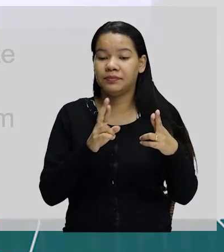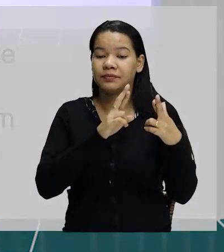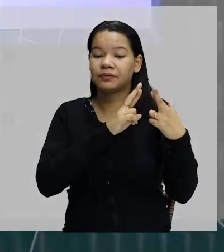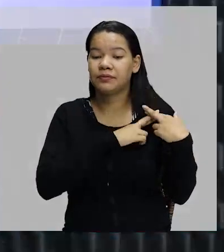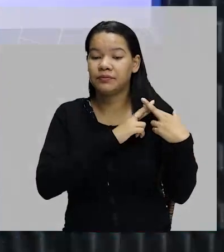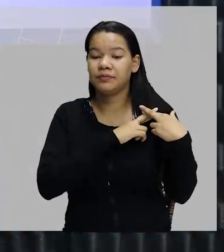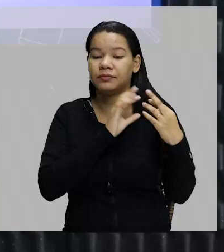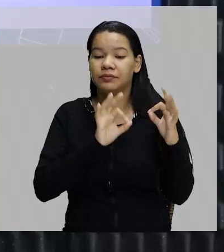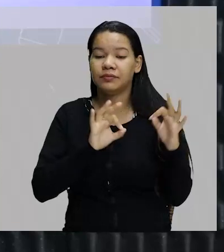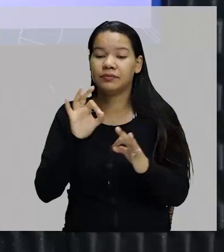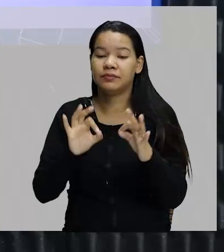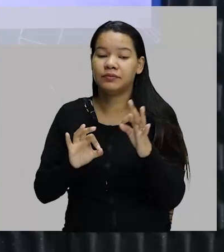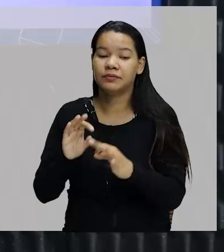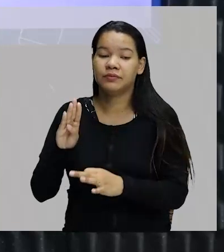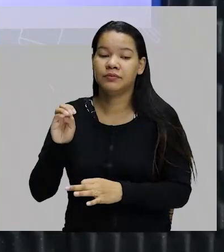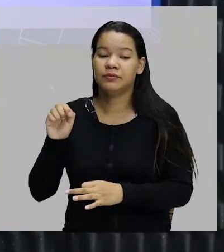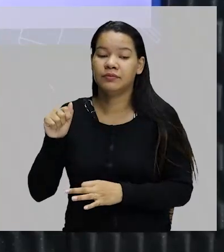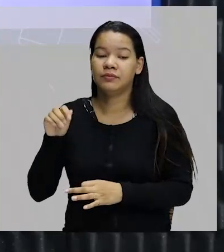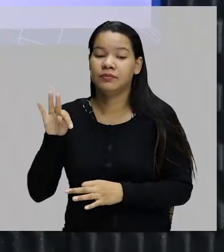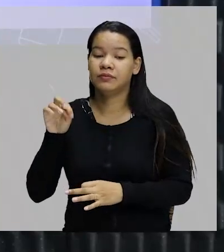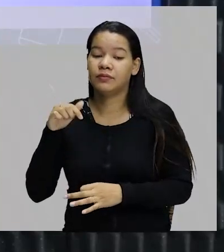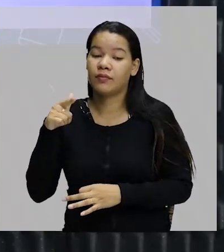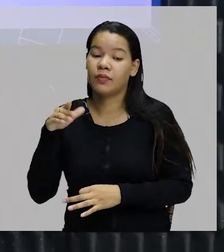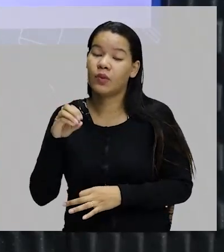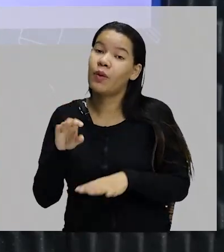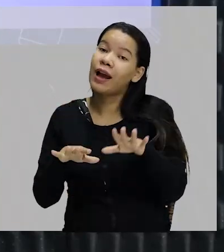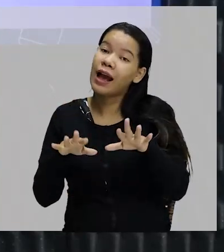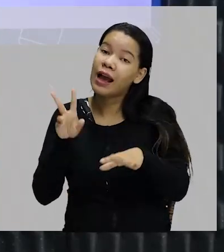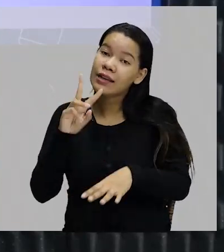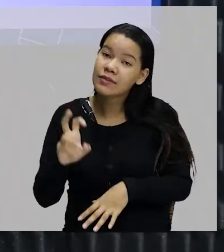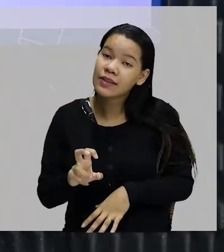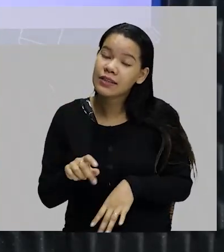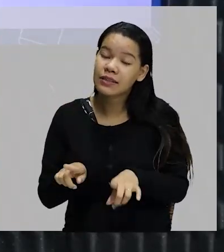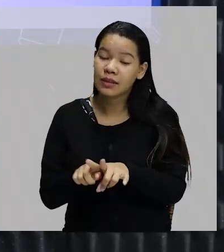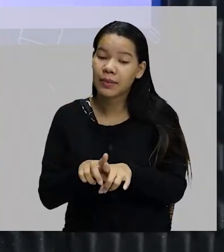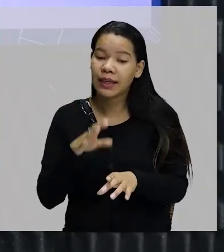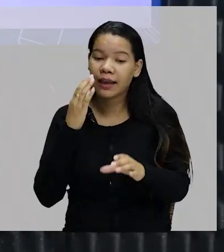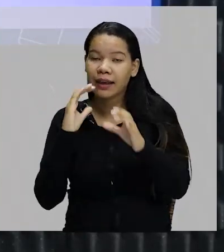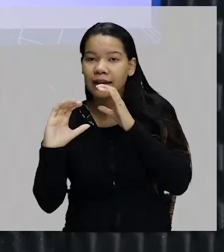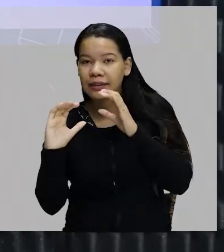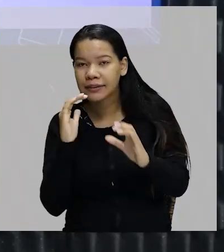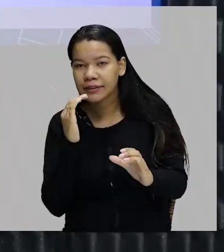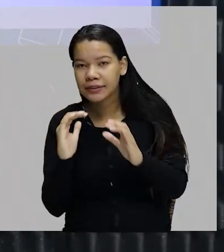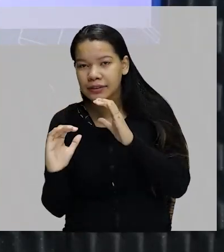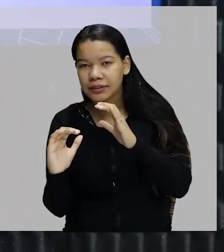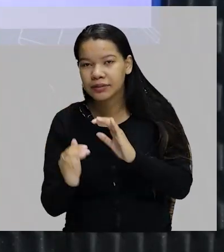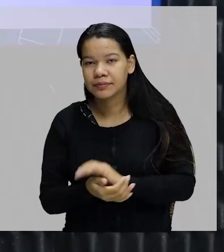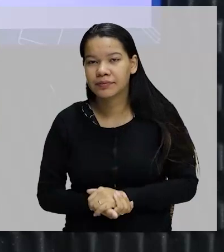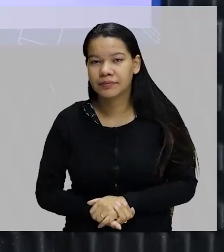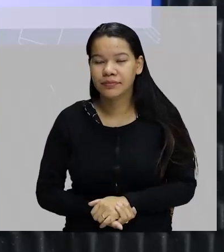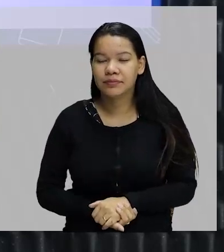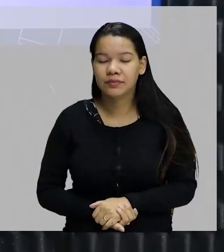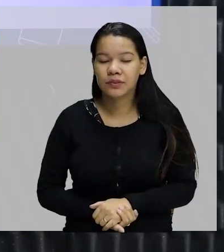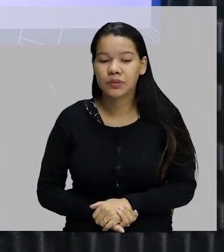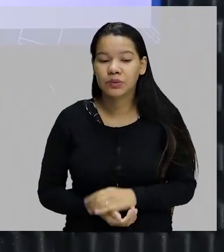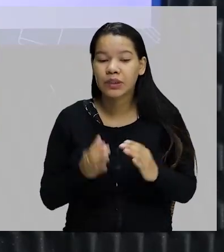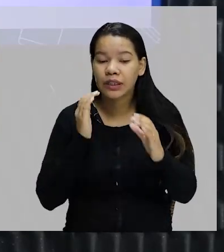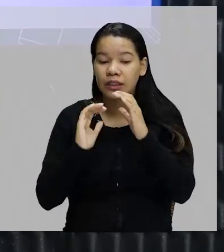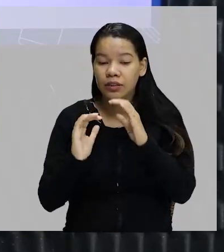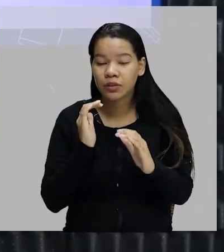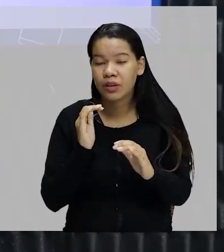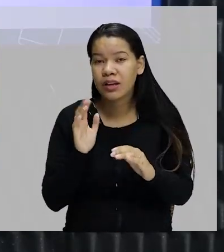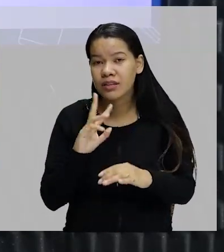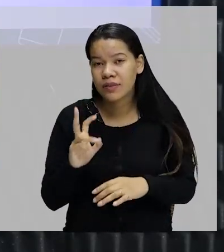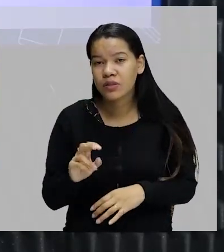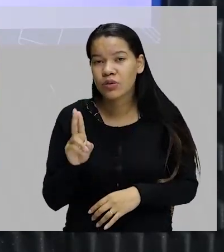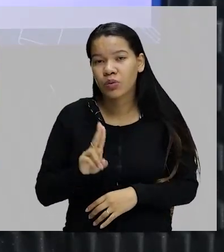batalhão. Em alguns casos é também o cantador. O cantador, geralmente ele tem ali um apito, é ele que comanda esse batalhão.